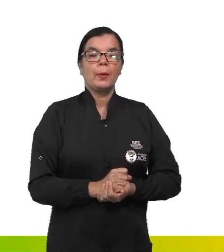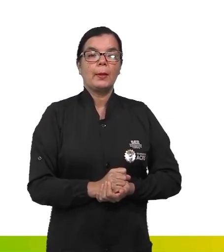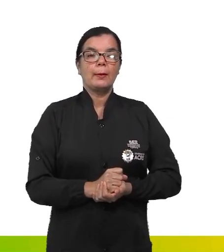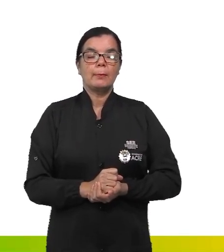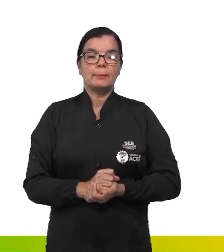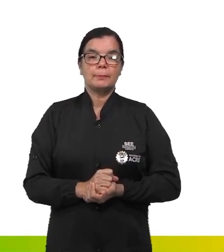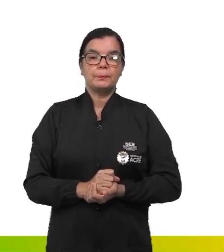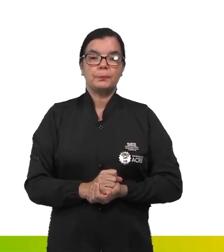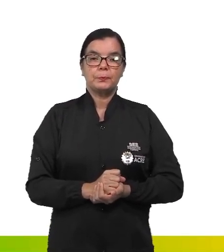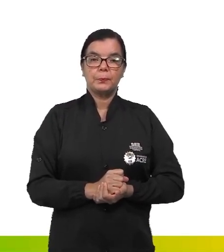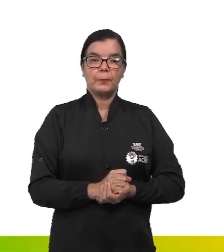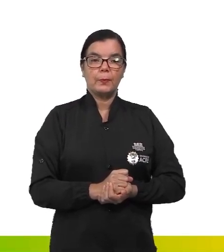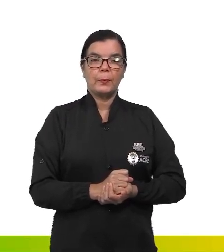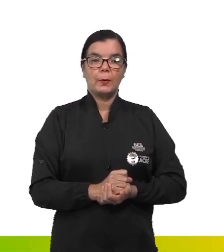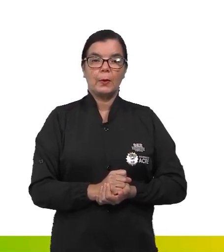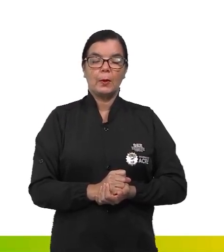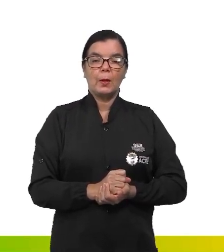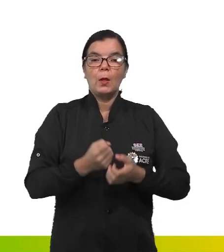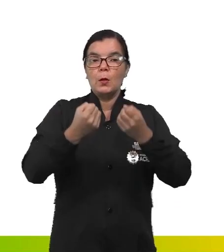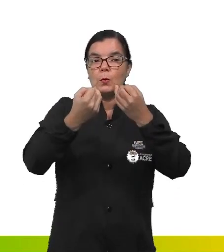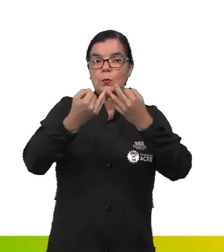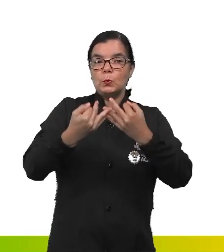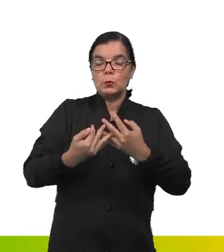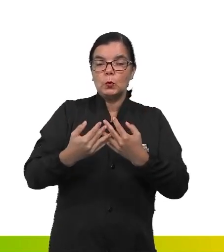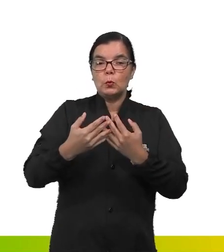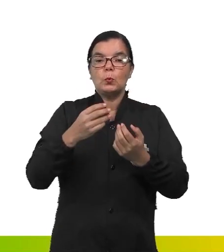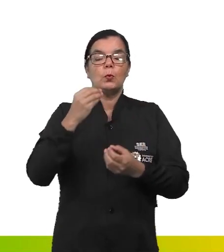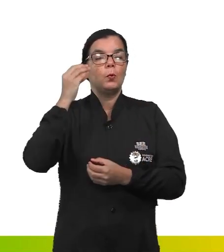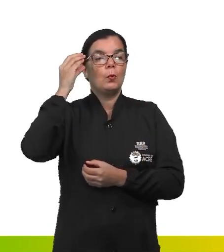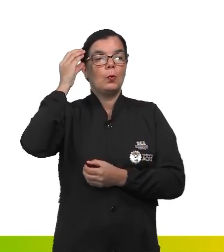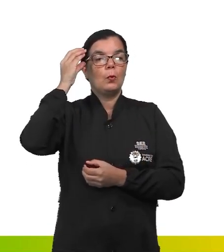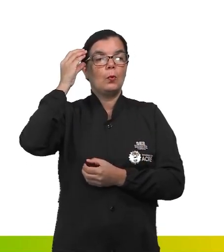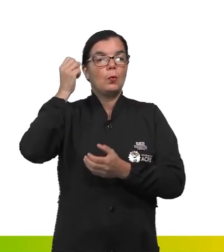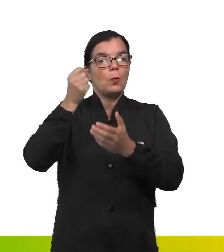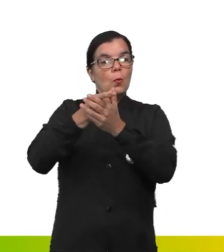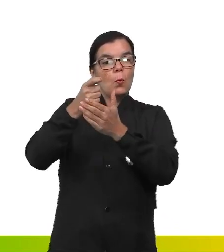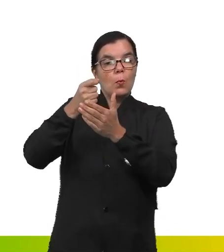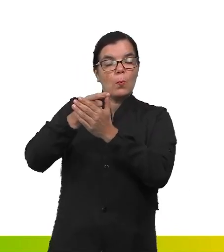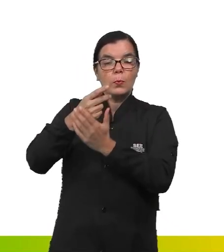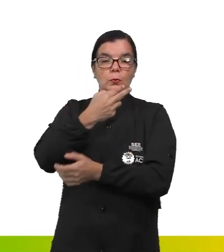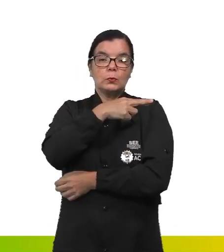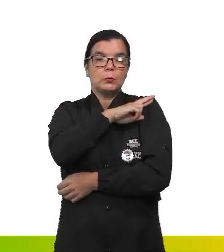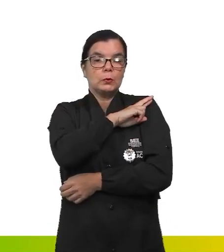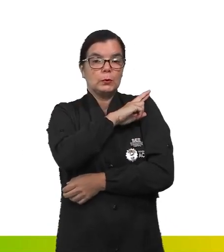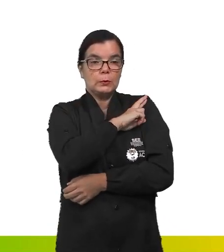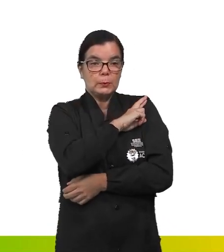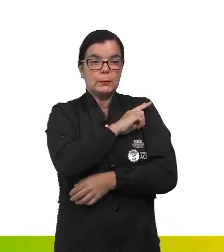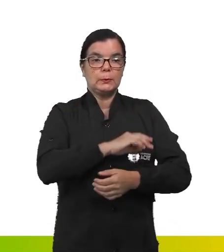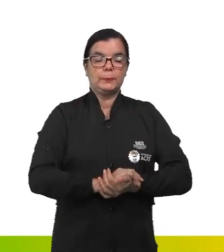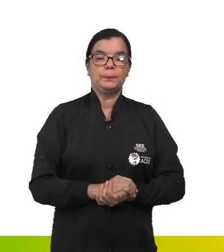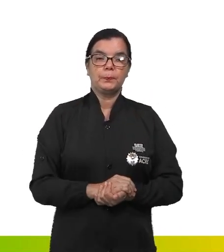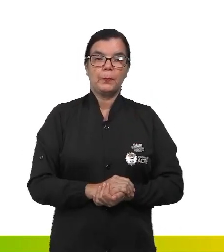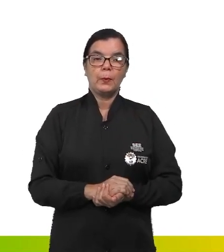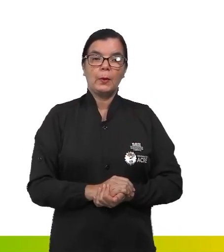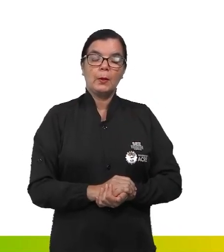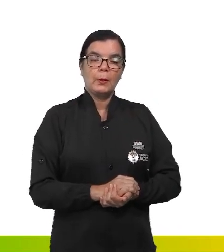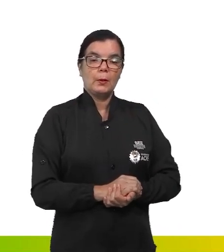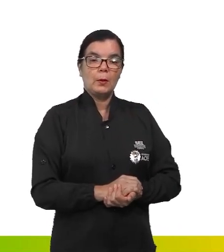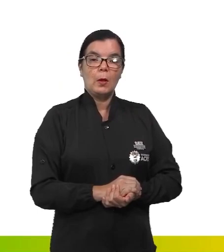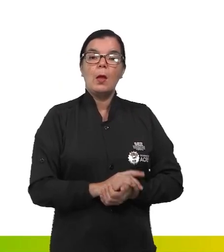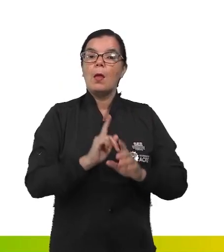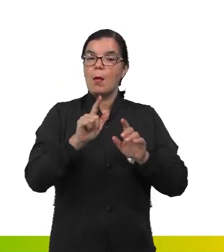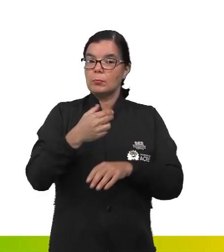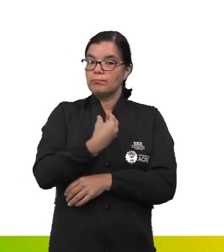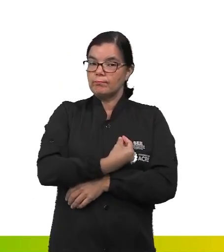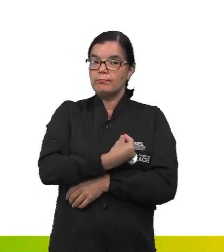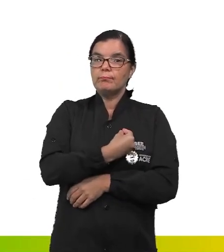certo? Falando aí do consumo responsável, pessoal. Bem, é um